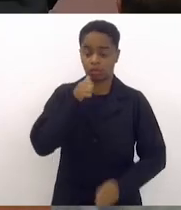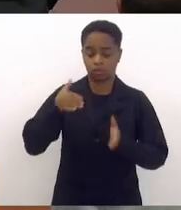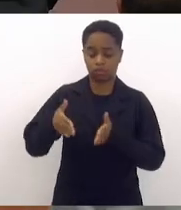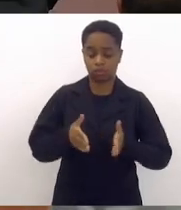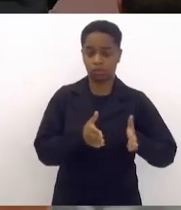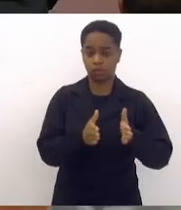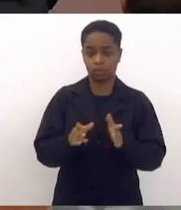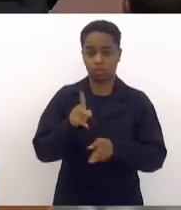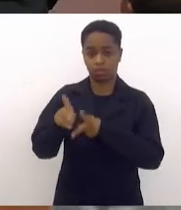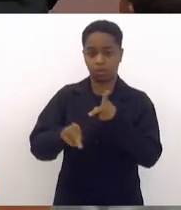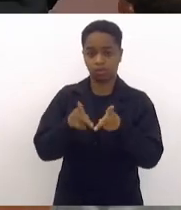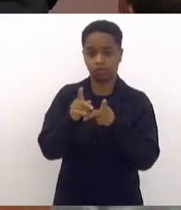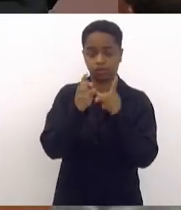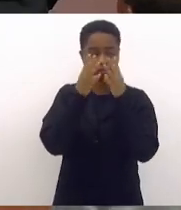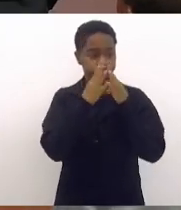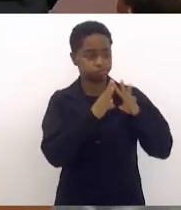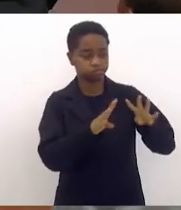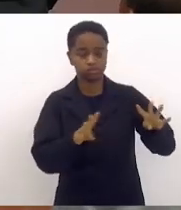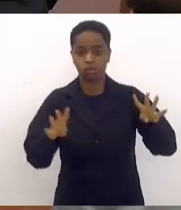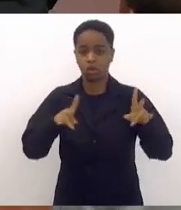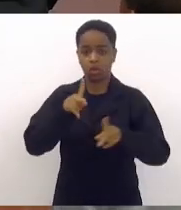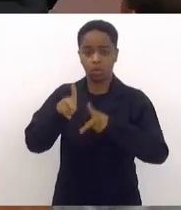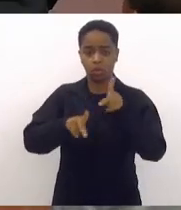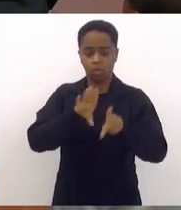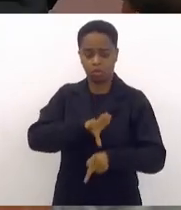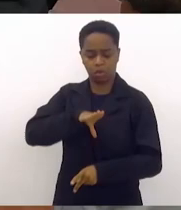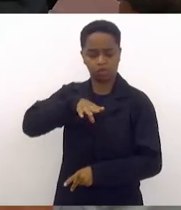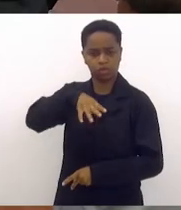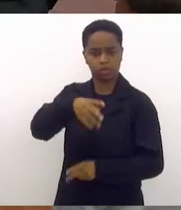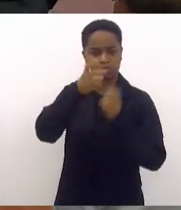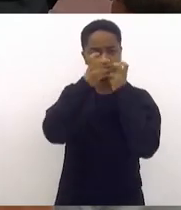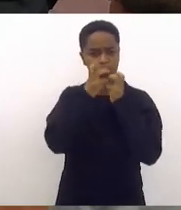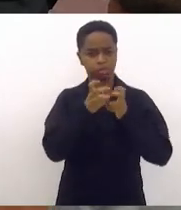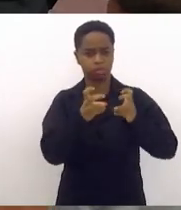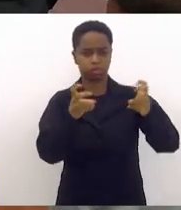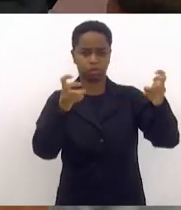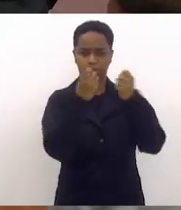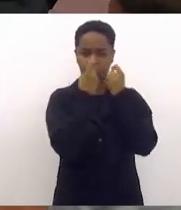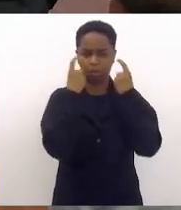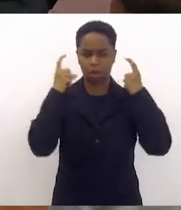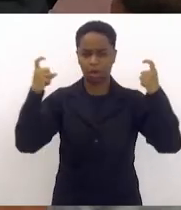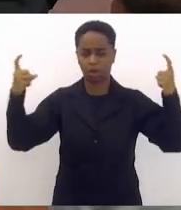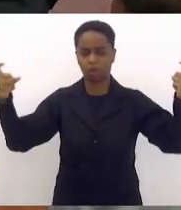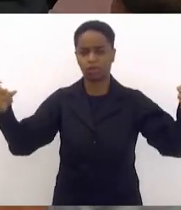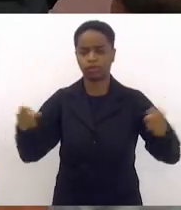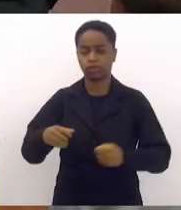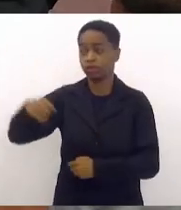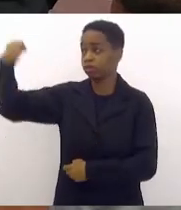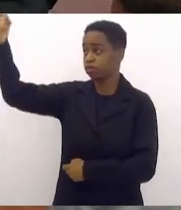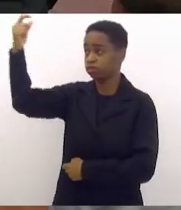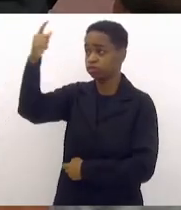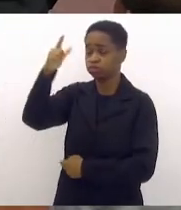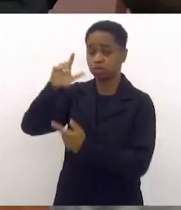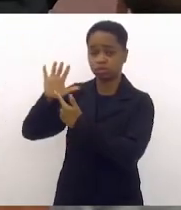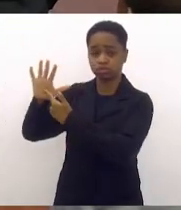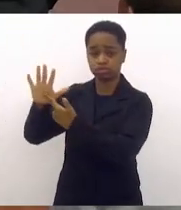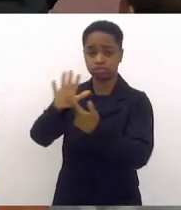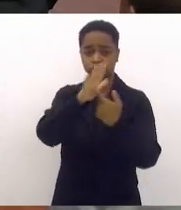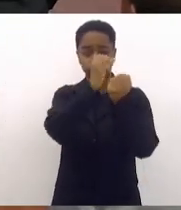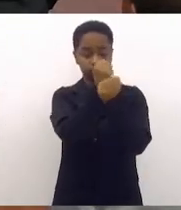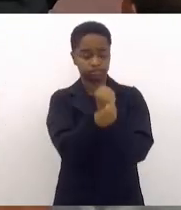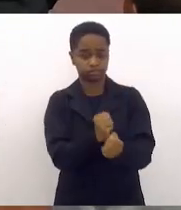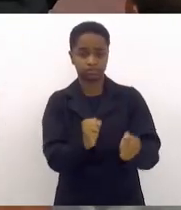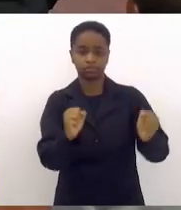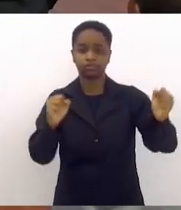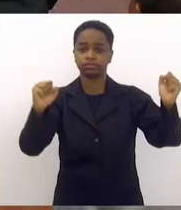fmo piranas mages flácidas um poic prato retumbante e o sol da